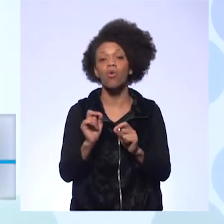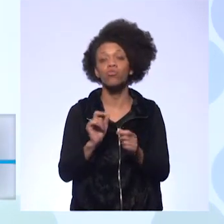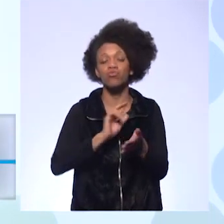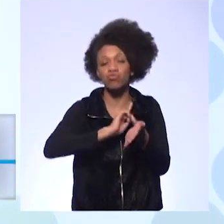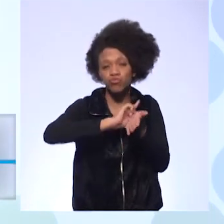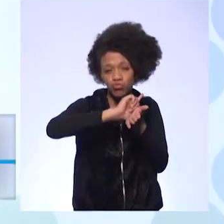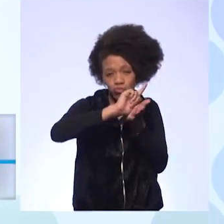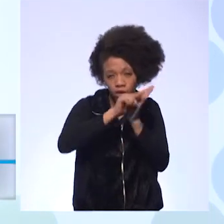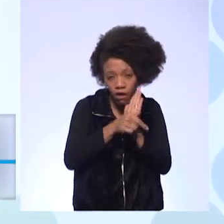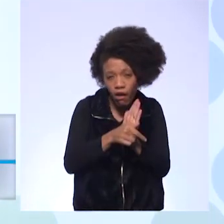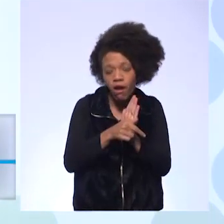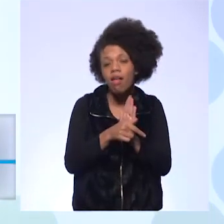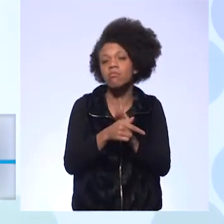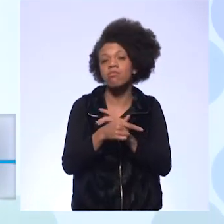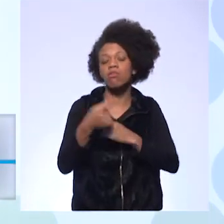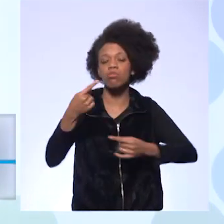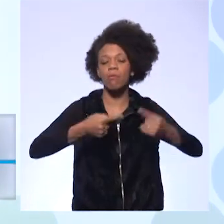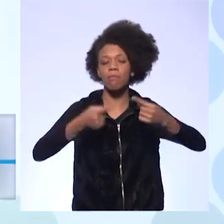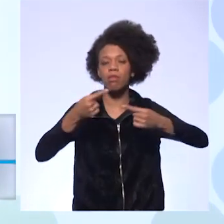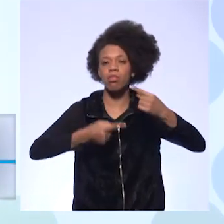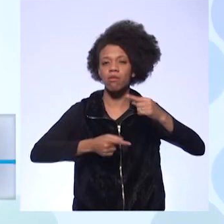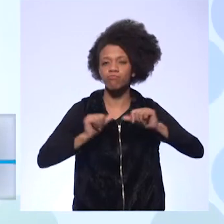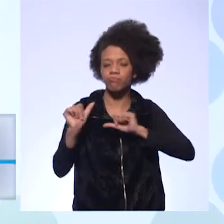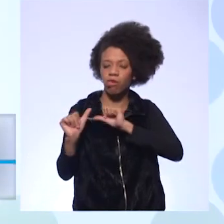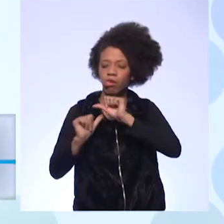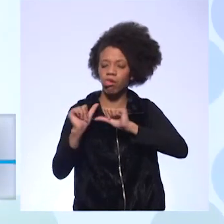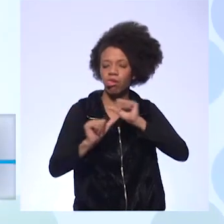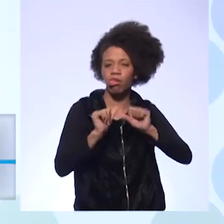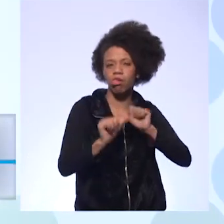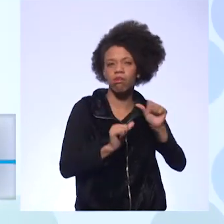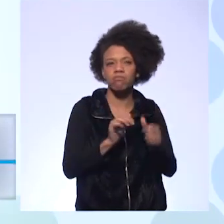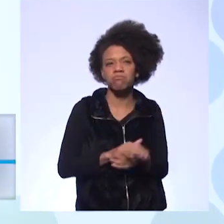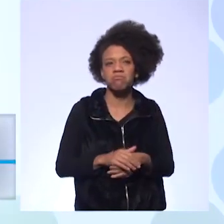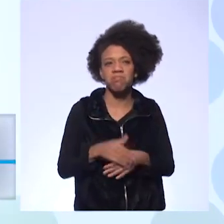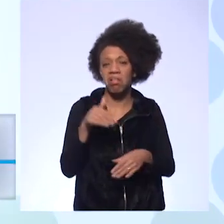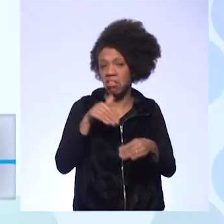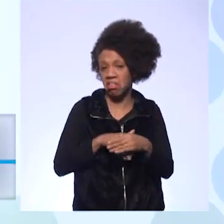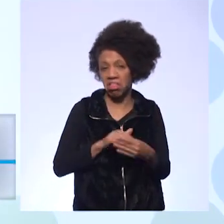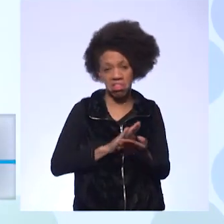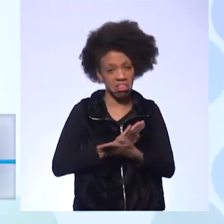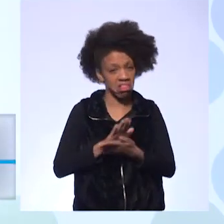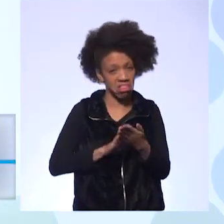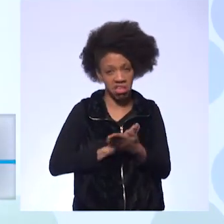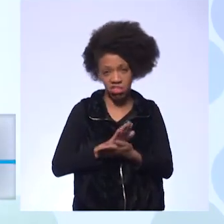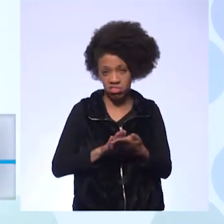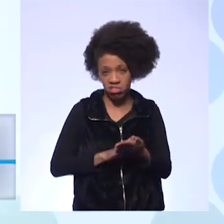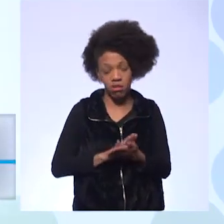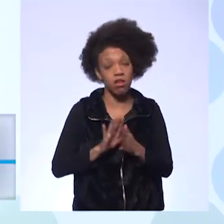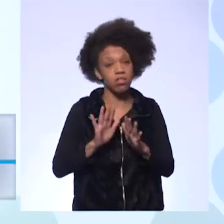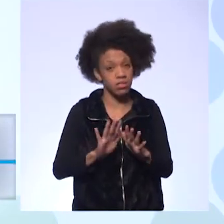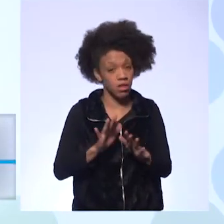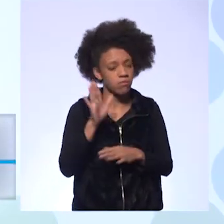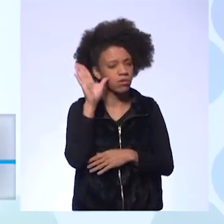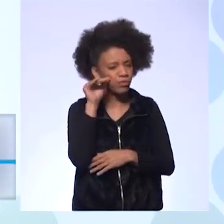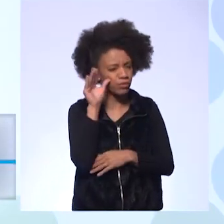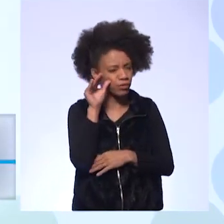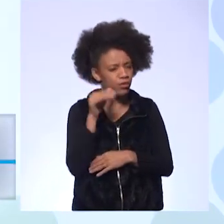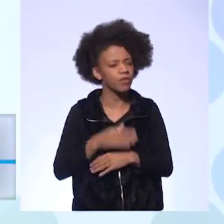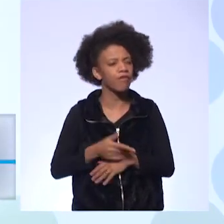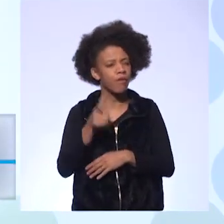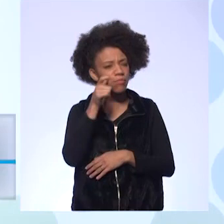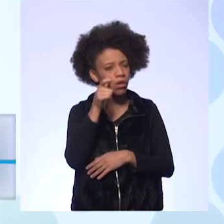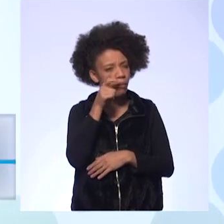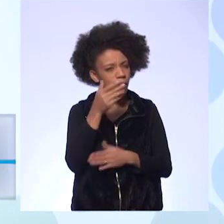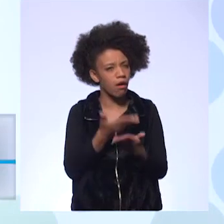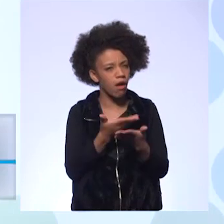caráter do seu poder político muda sem ganhar eleição nenhuma, né? Então, isso é muito curioso, a gente vai acompanhar na